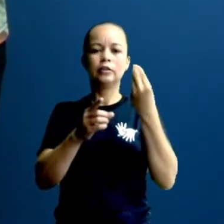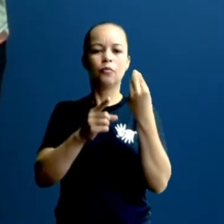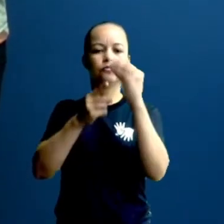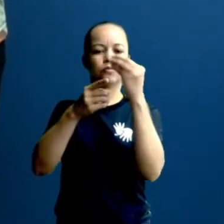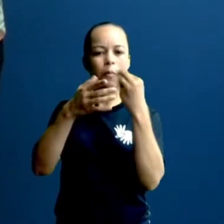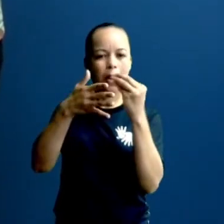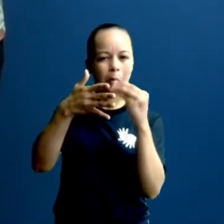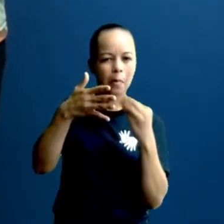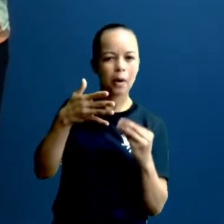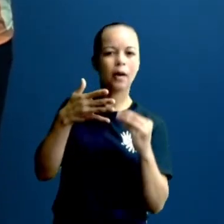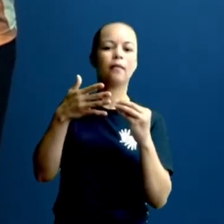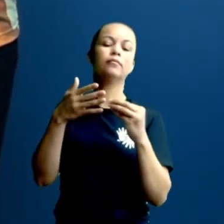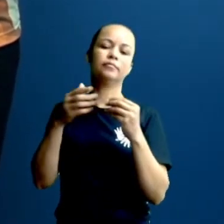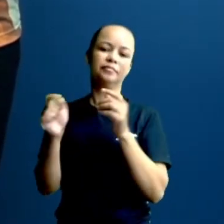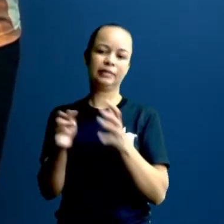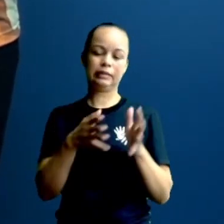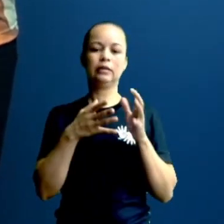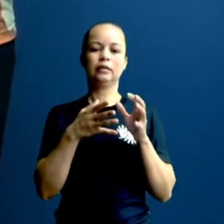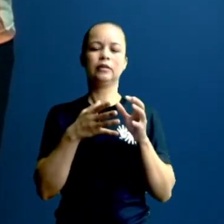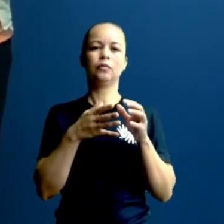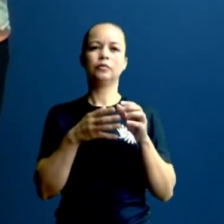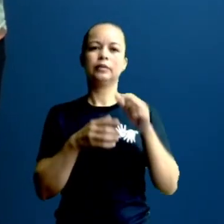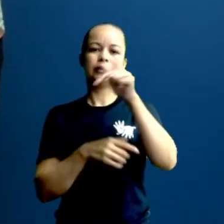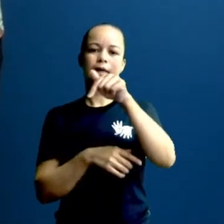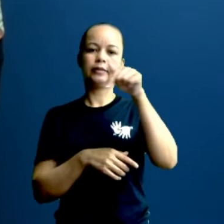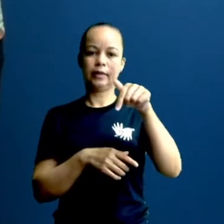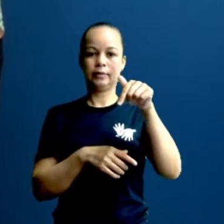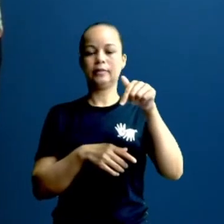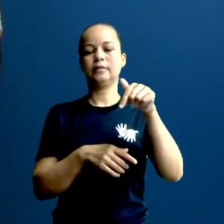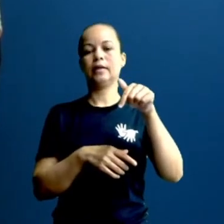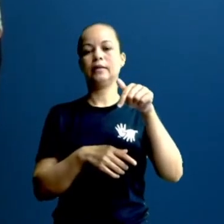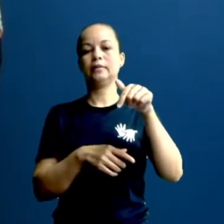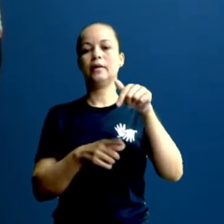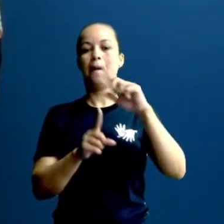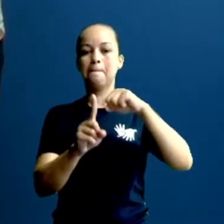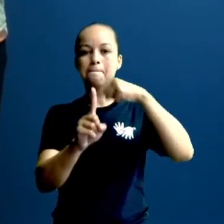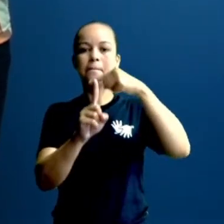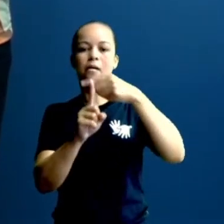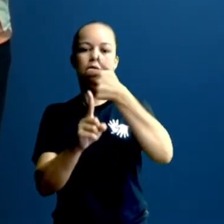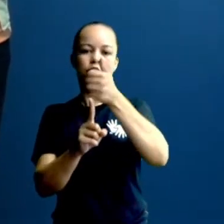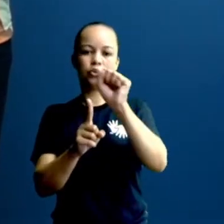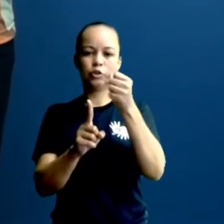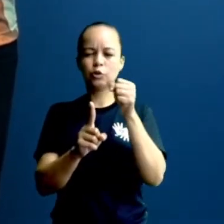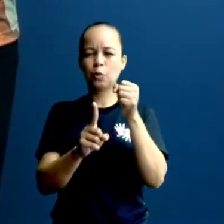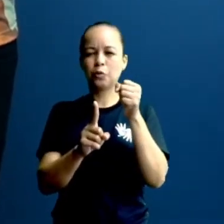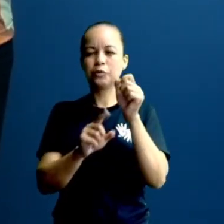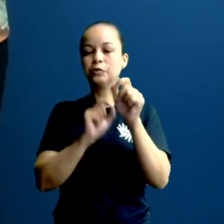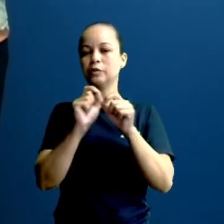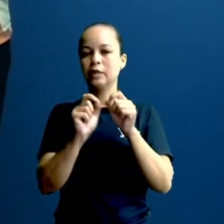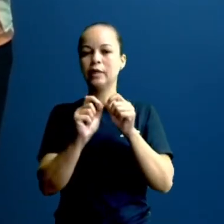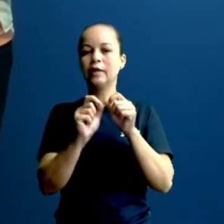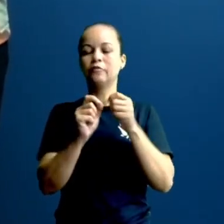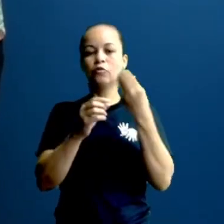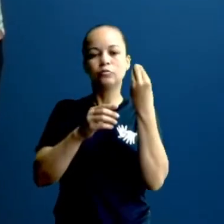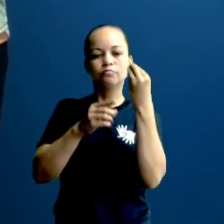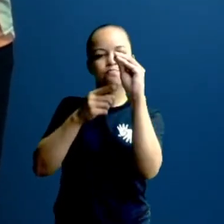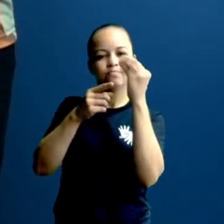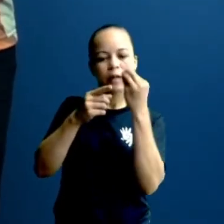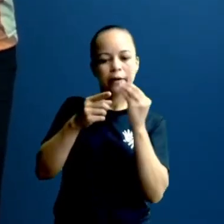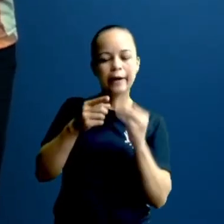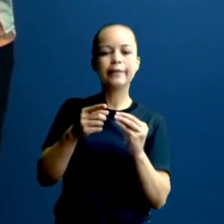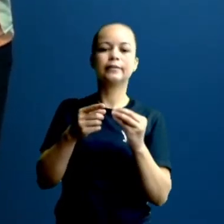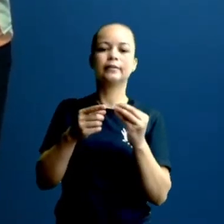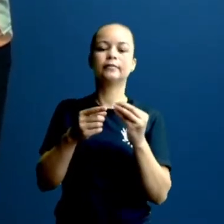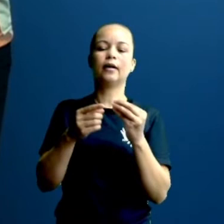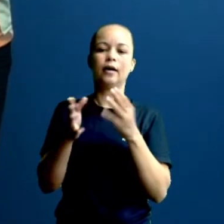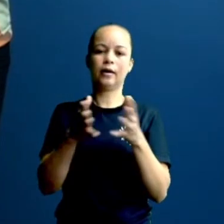acrescentar valores. Então 77 mais 18, eu vou trazer a ideia de acrescentar, eu vou trazer a